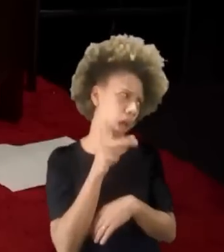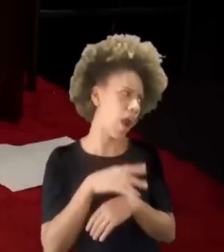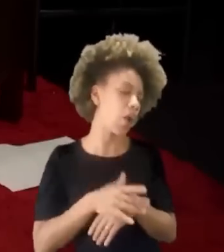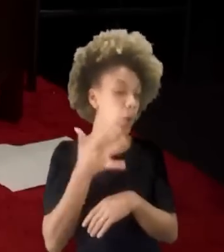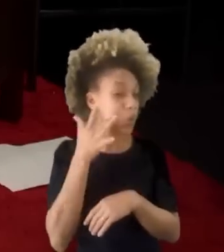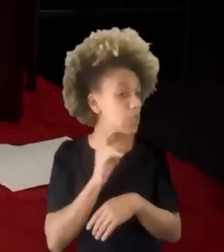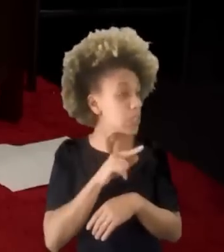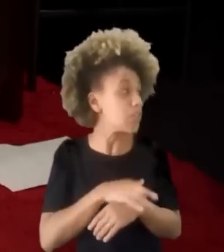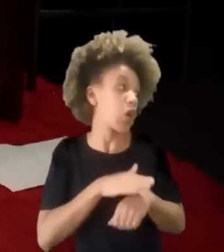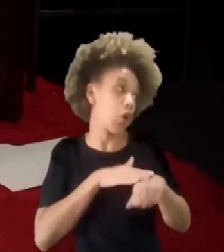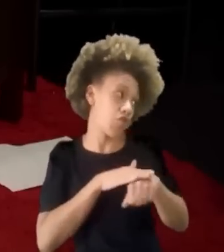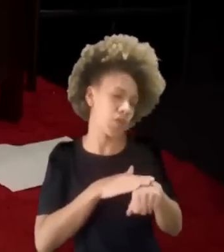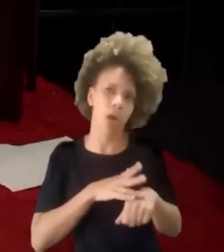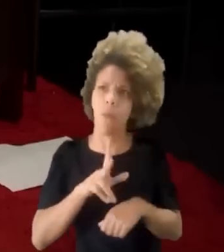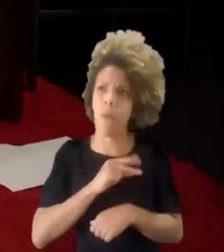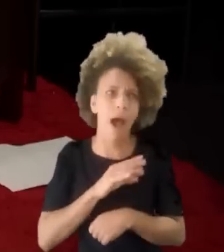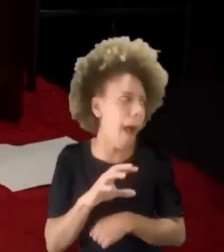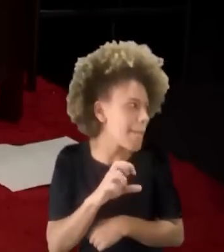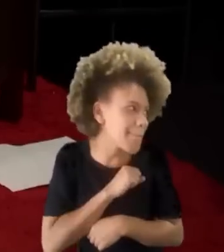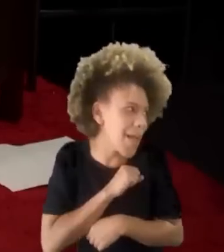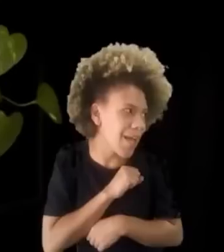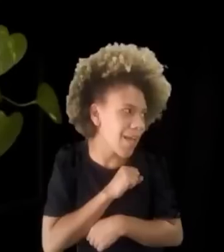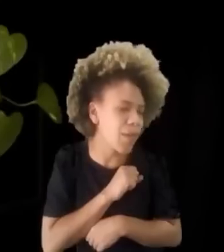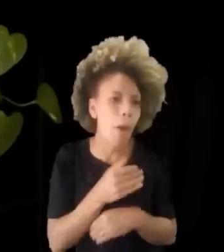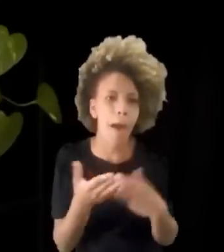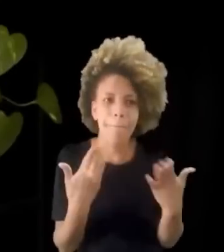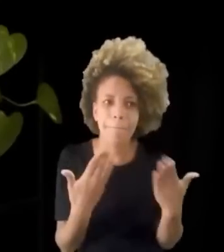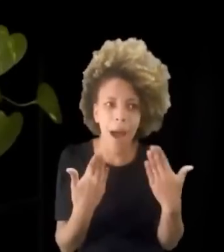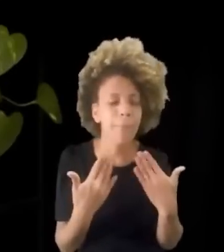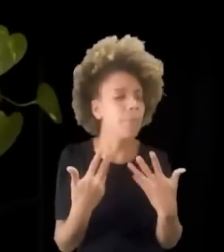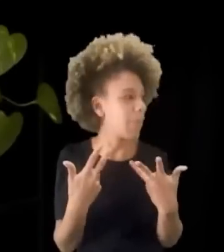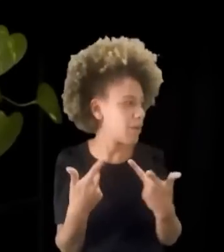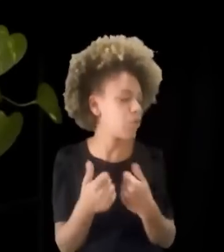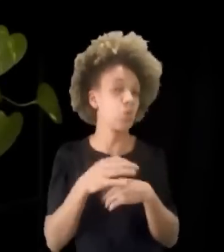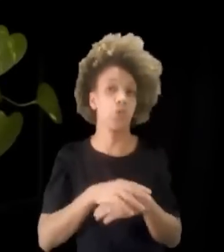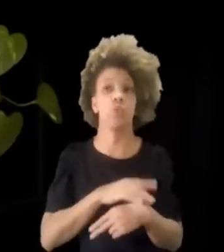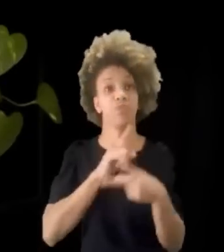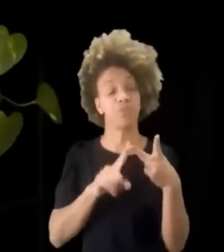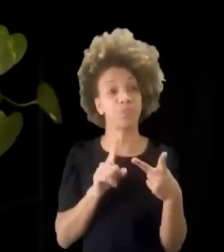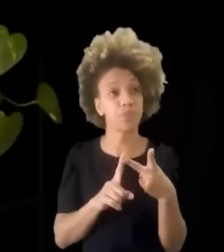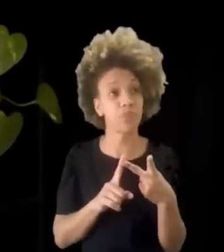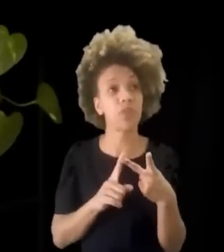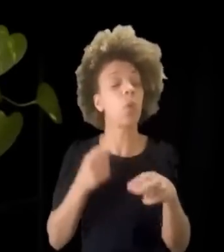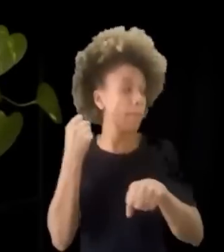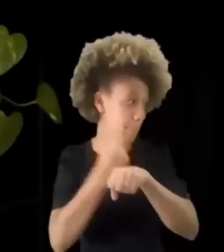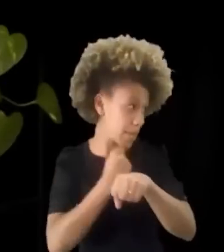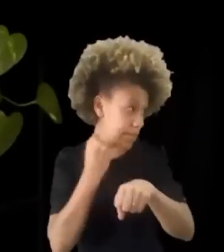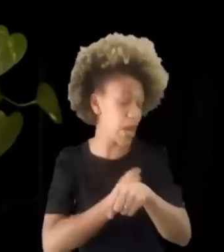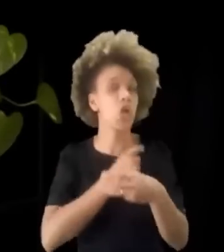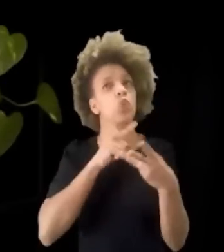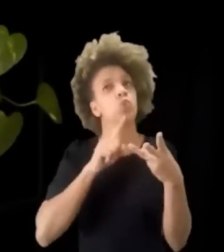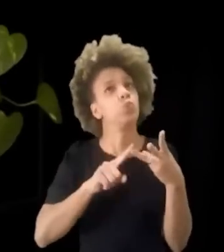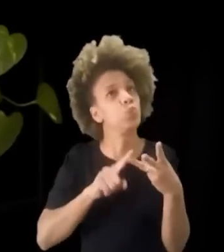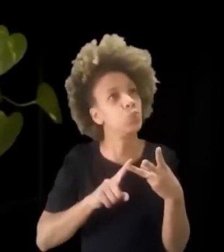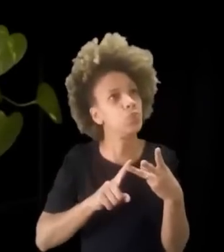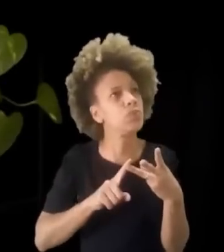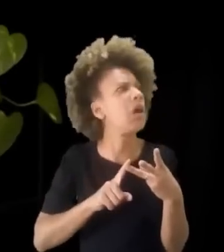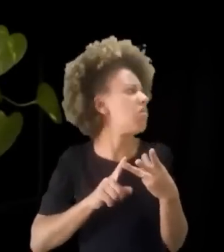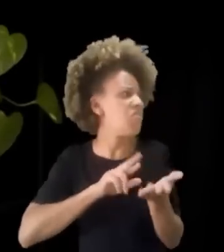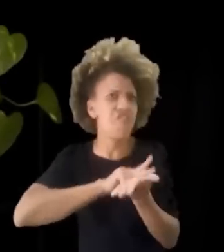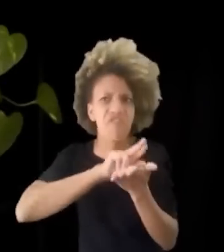chegou a falar para ela mano eu adorei uma pava trouxe ela aqui aí eu trouxe o pedreiro eu trouxe